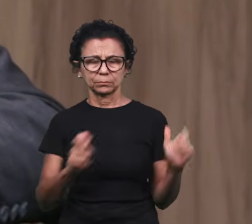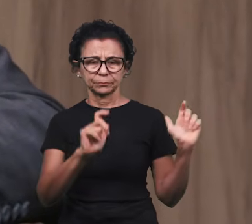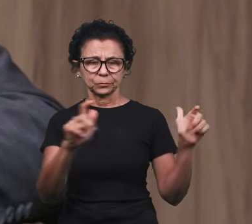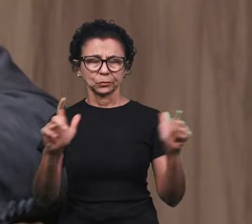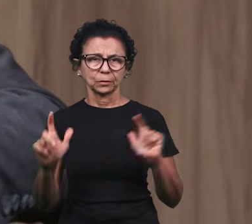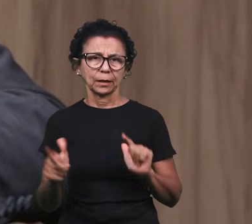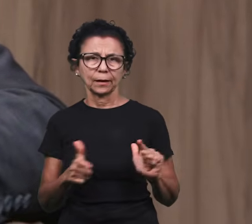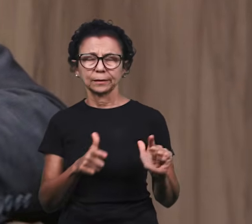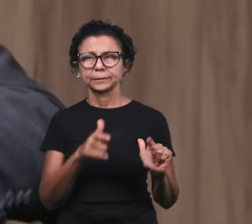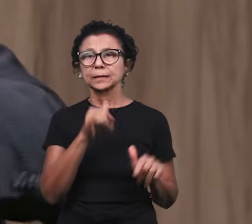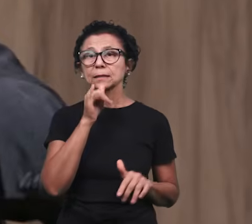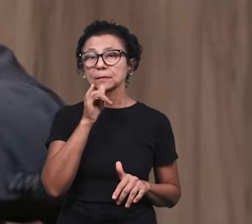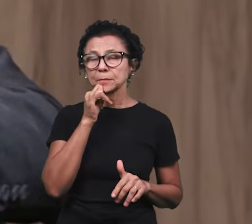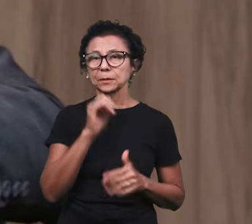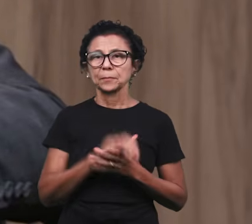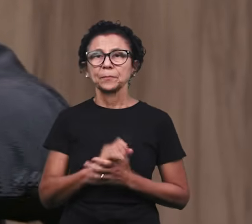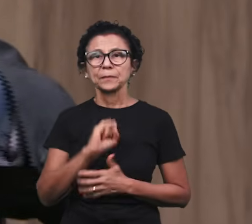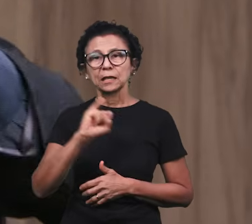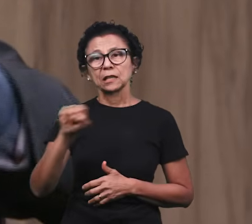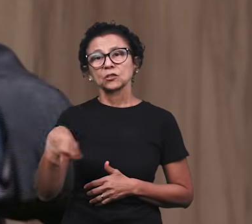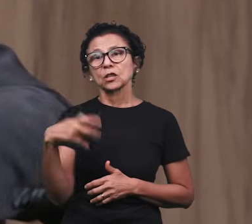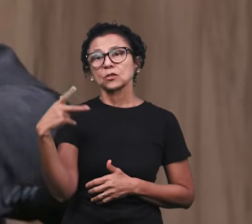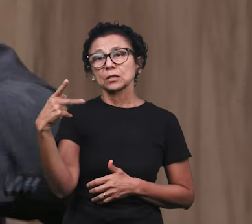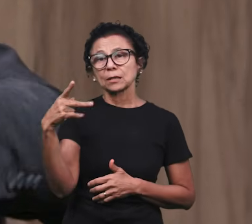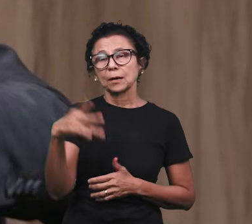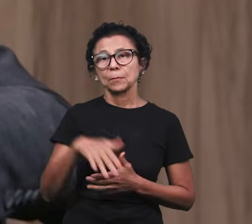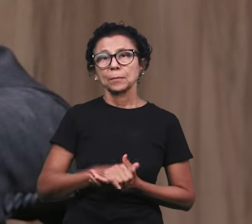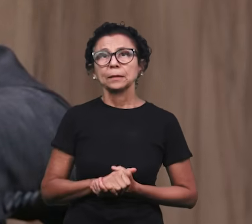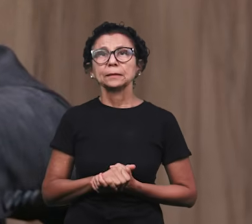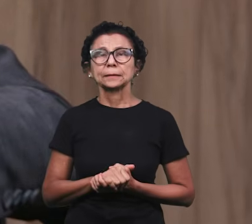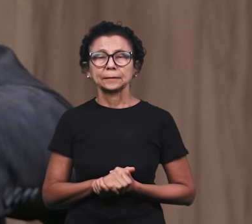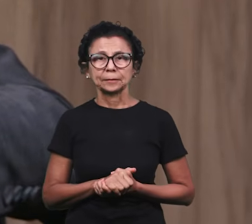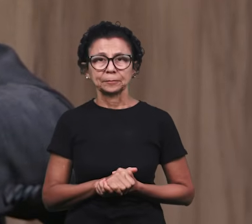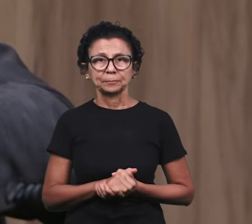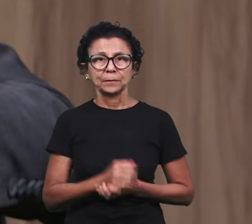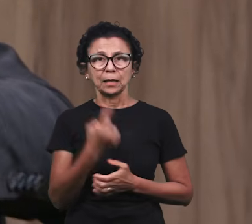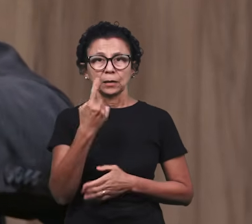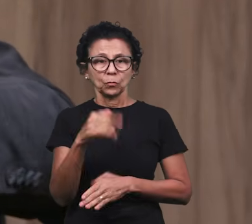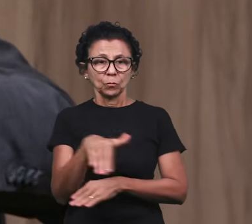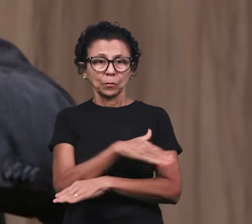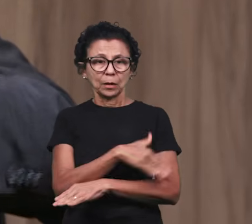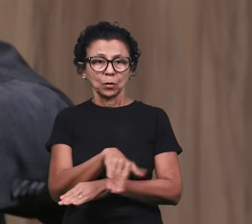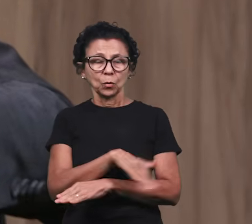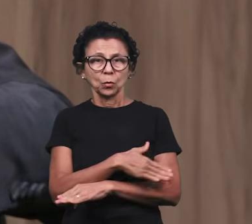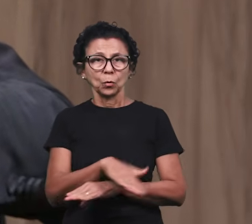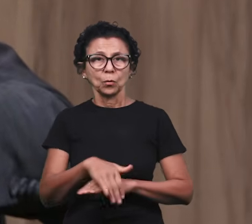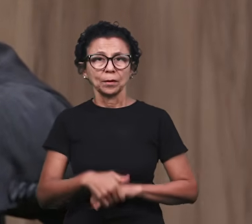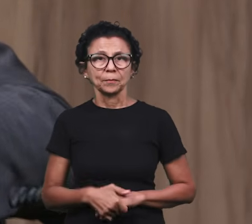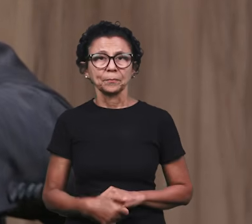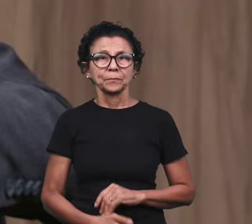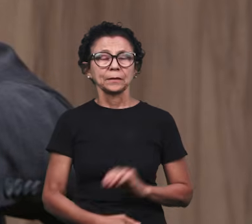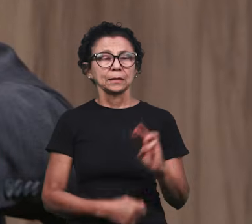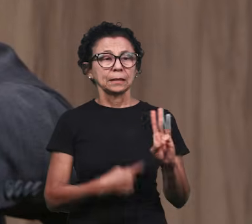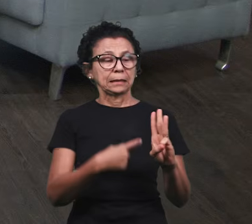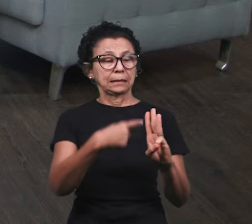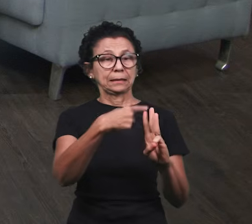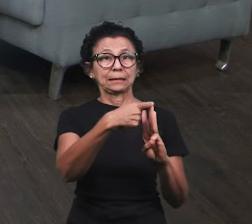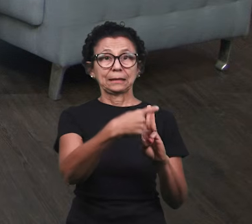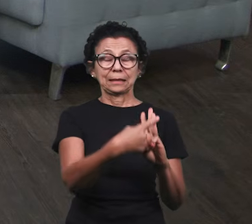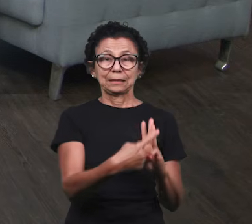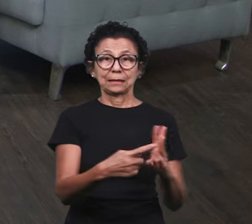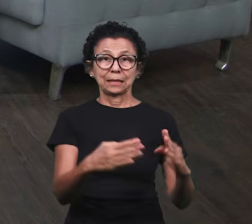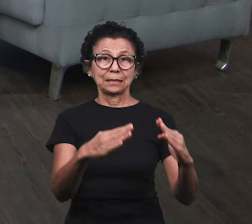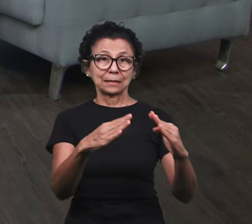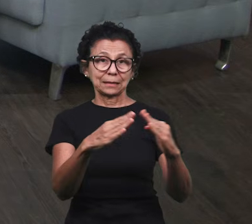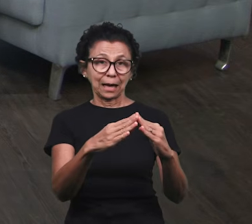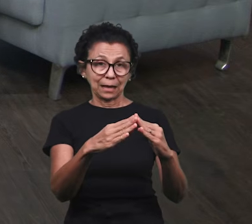Por exemplo, em Jardim da Penha, numa rua eu tenho 3 ILPIs. E isso é muito comum aqui em Vila Só para Velha. situar os irmãos, Jardim